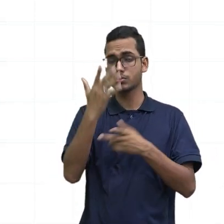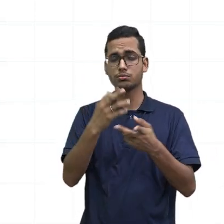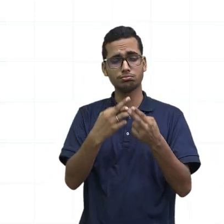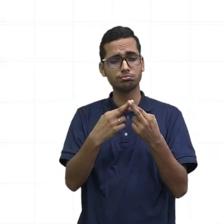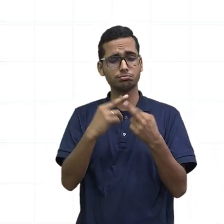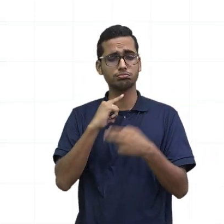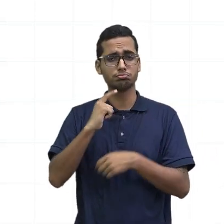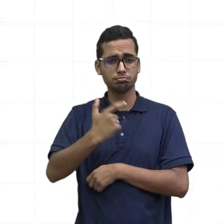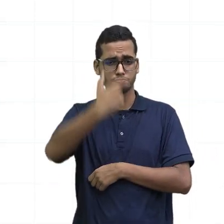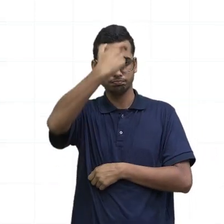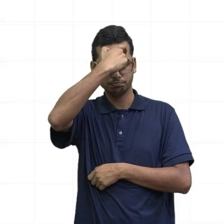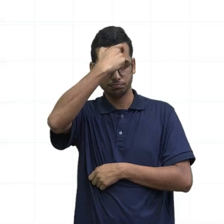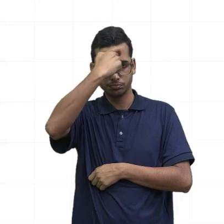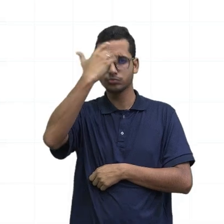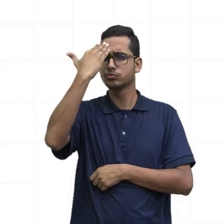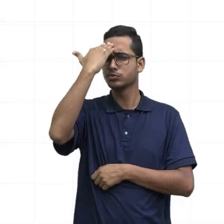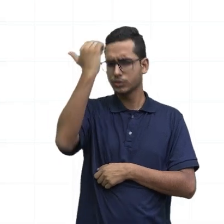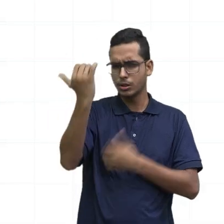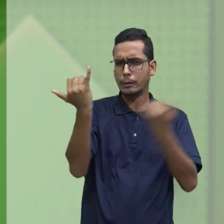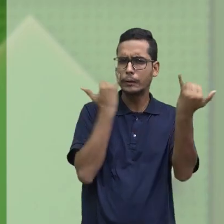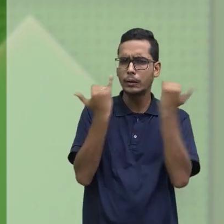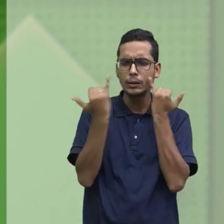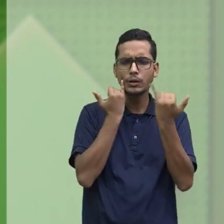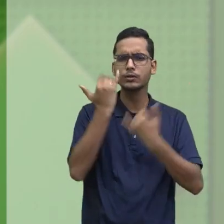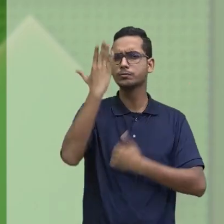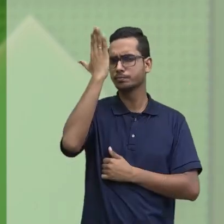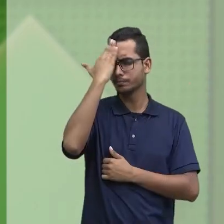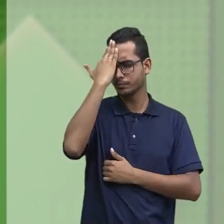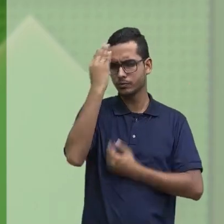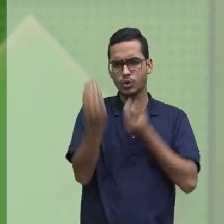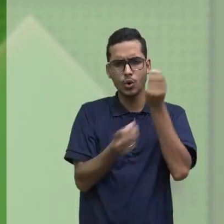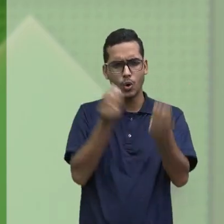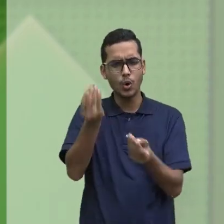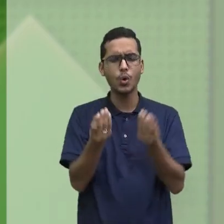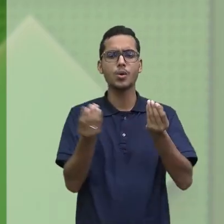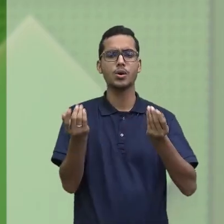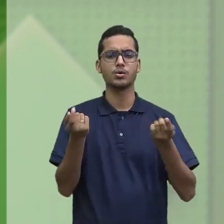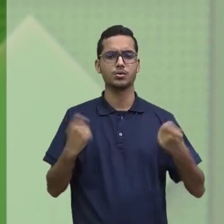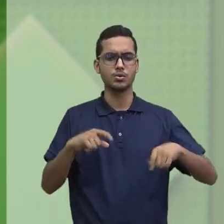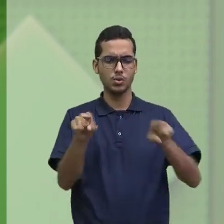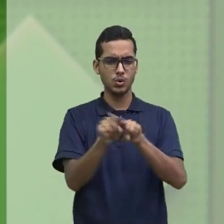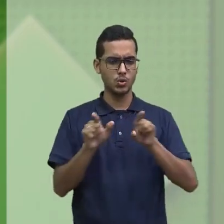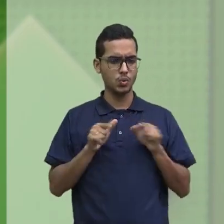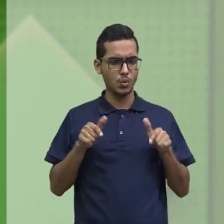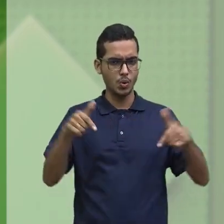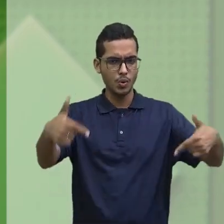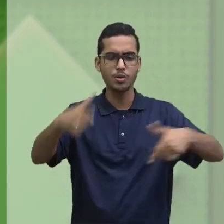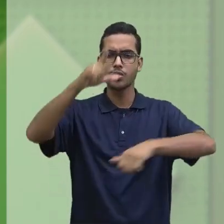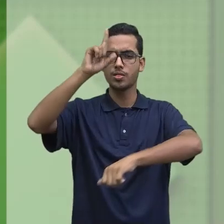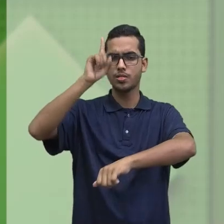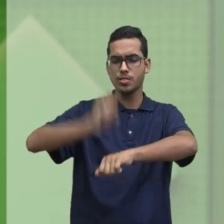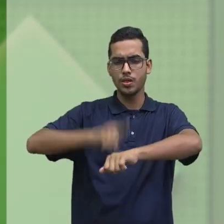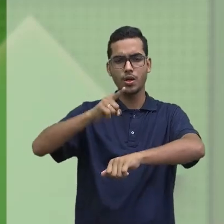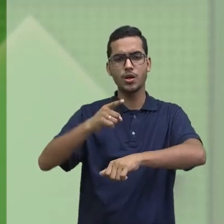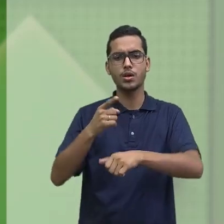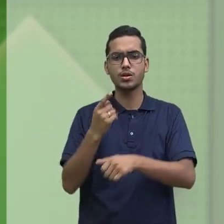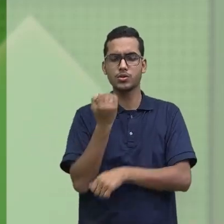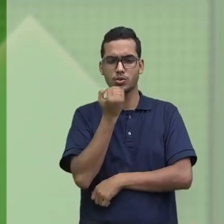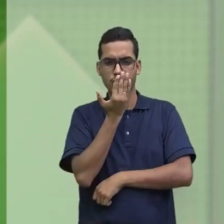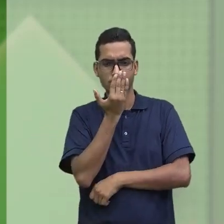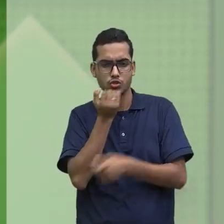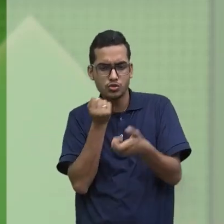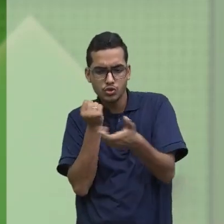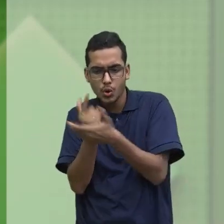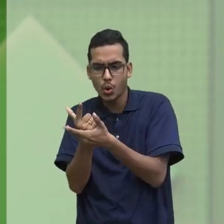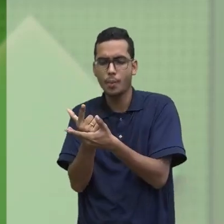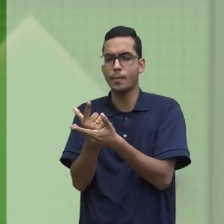né, atualmente cada vez mais informadas de como se deve, né, agir aí no momento de consumir um alimento, de comprar